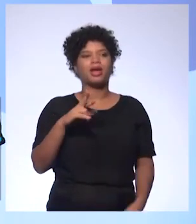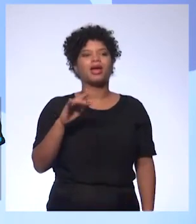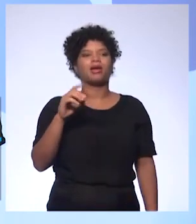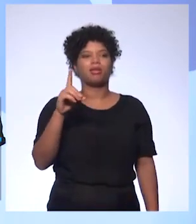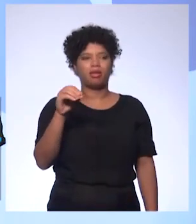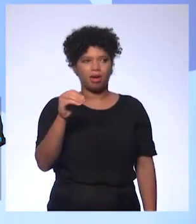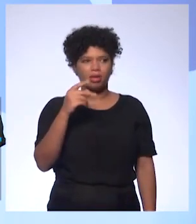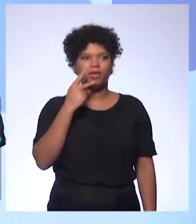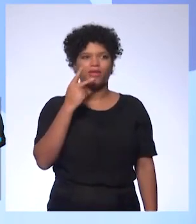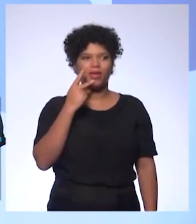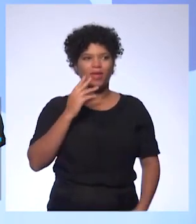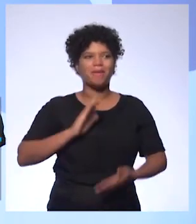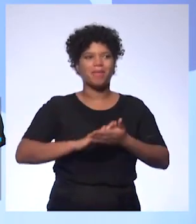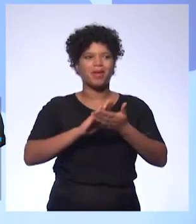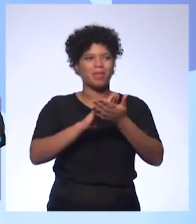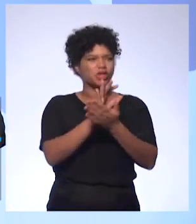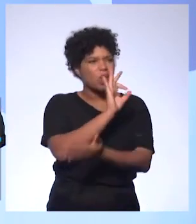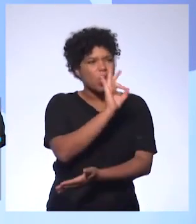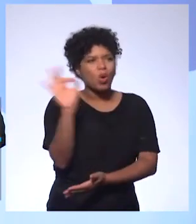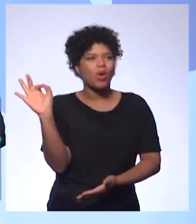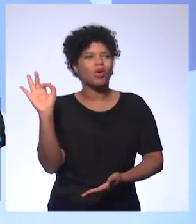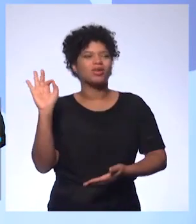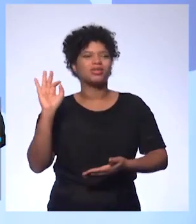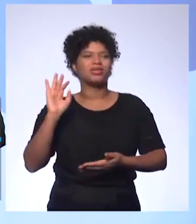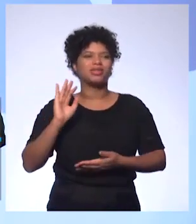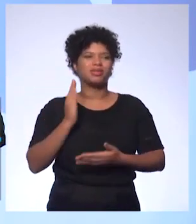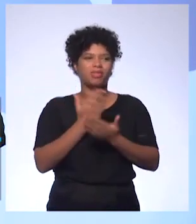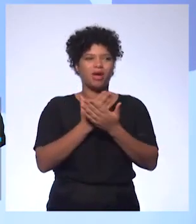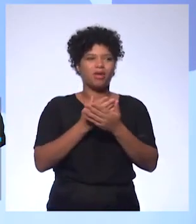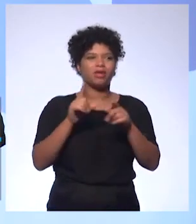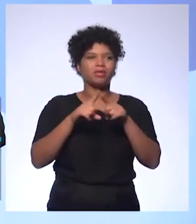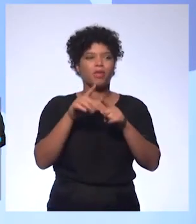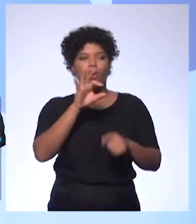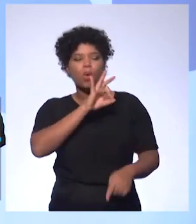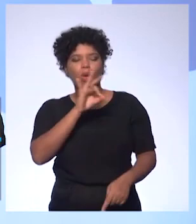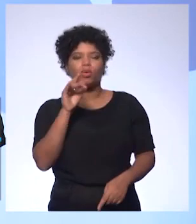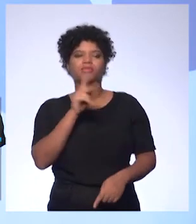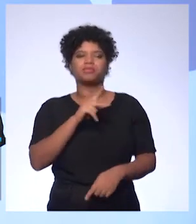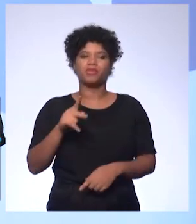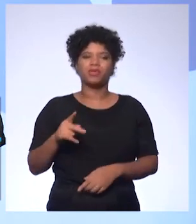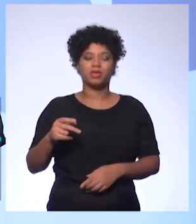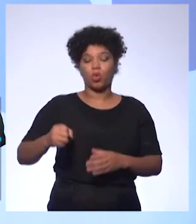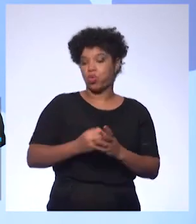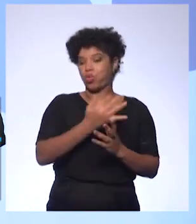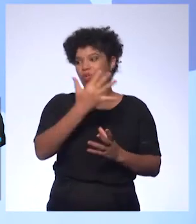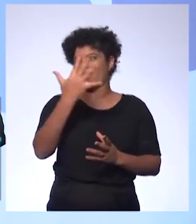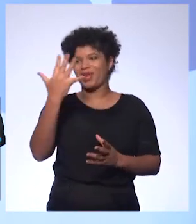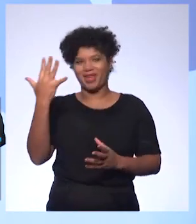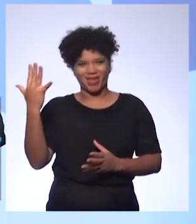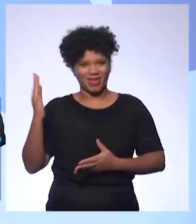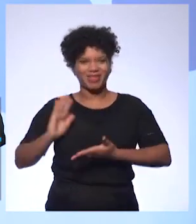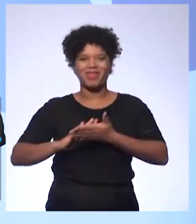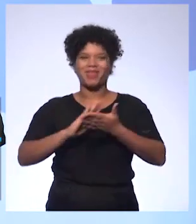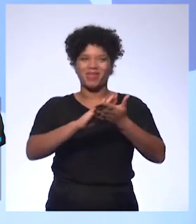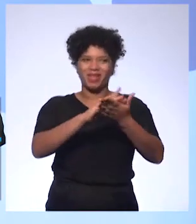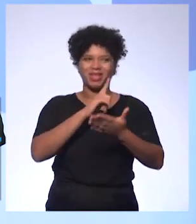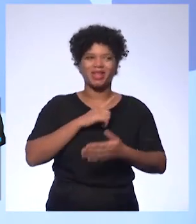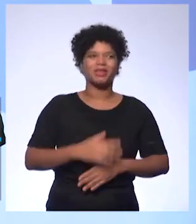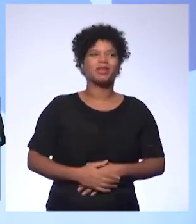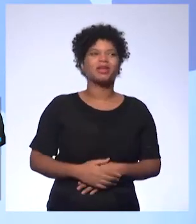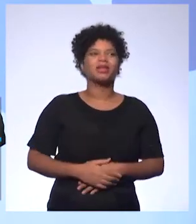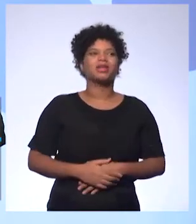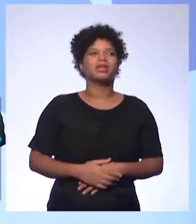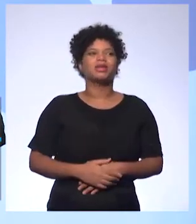professora. Né? Os elogios aqui são muitos, viu? Bastante mesmo. Deixa eu ver, aqui tem